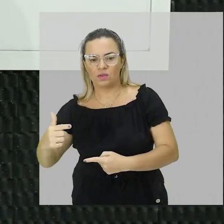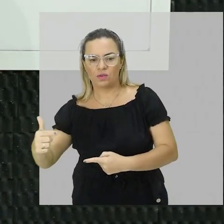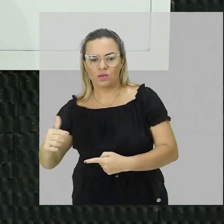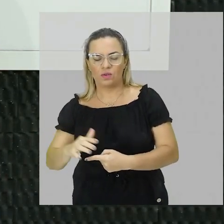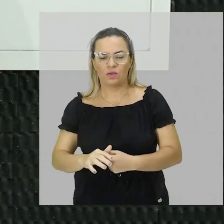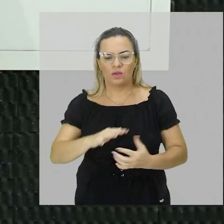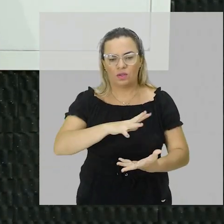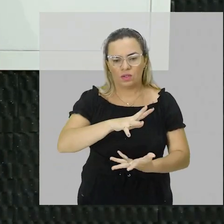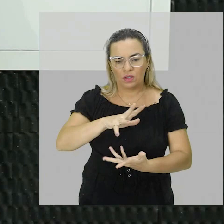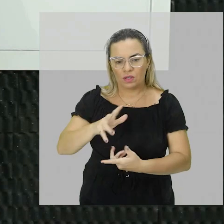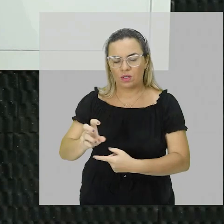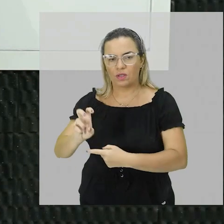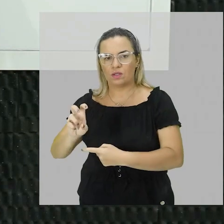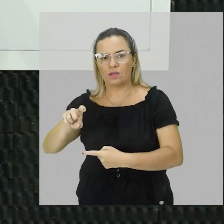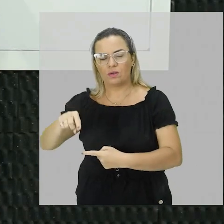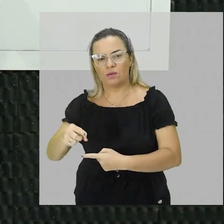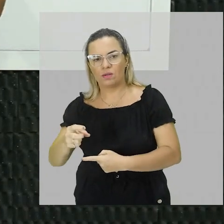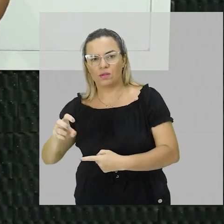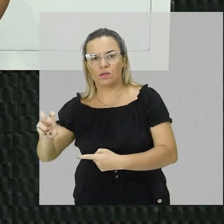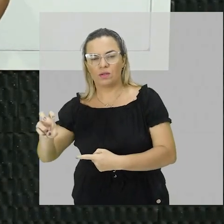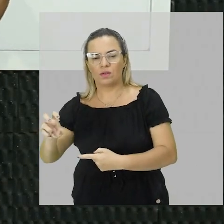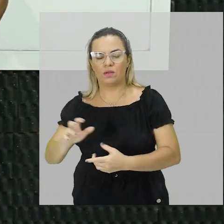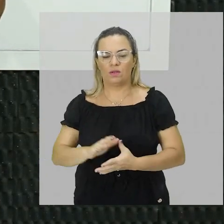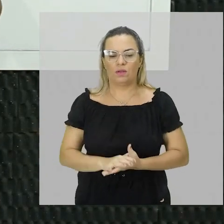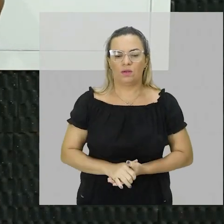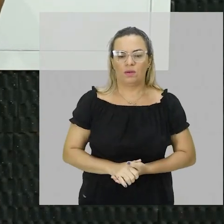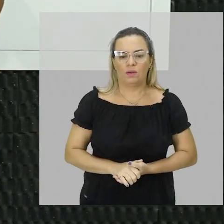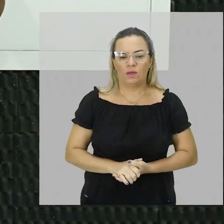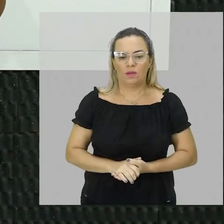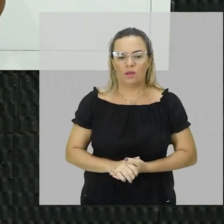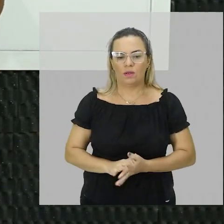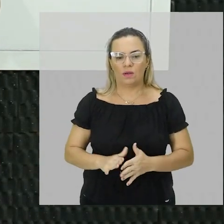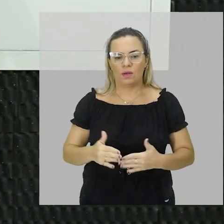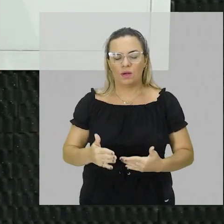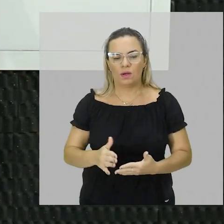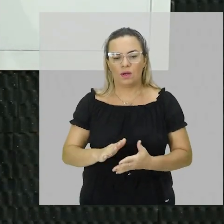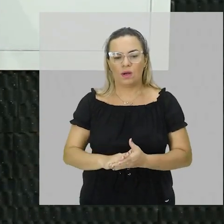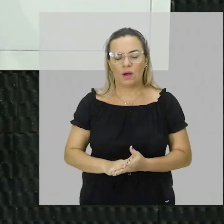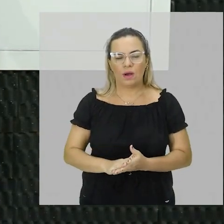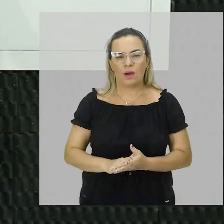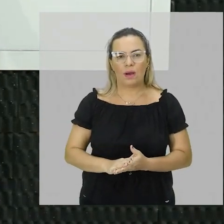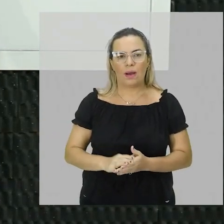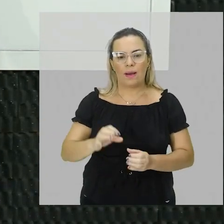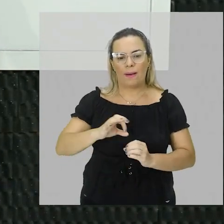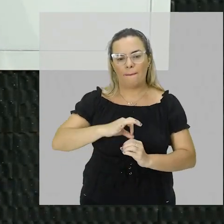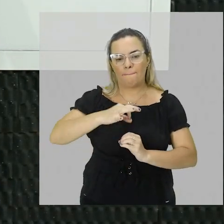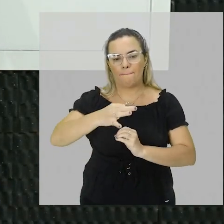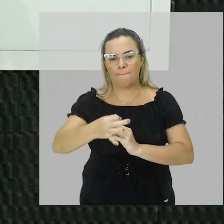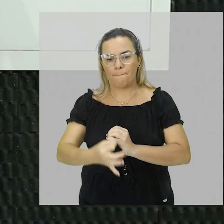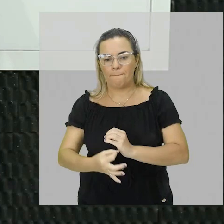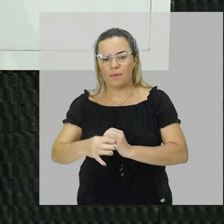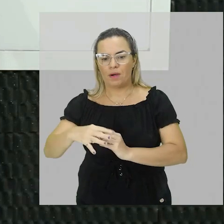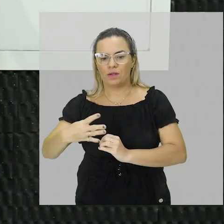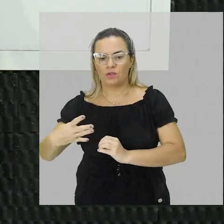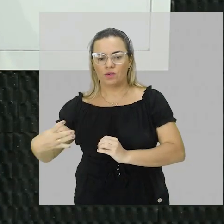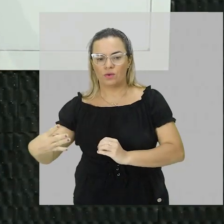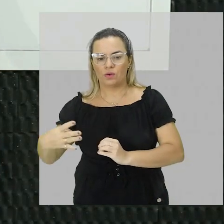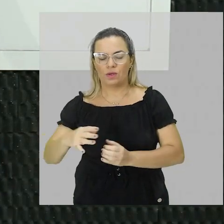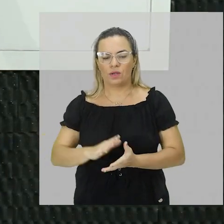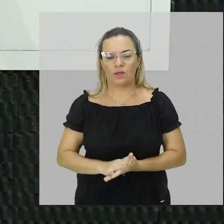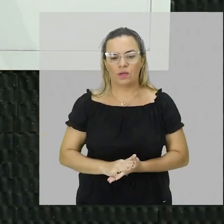né? Também é 5 vezes maior. Marte, 4, Ceres, 2,1,